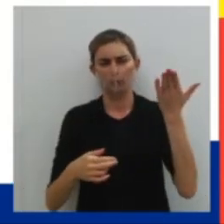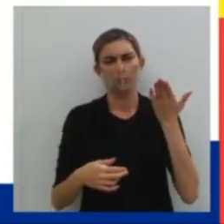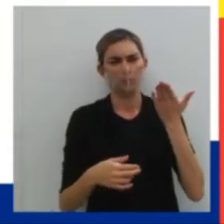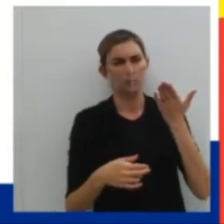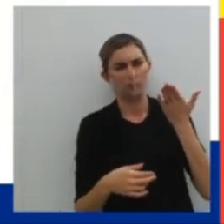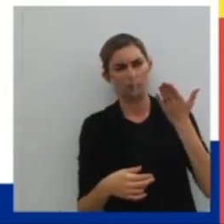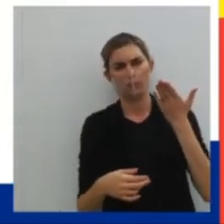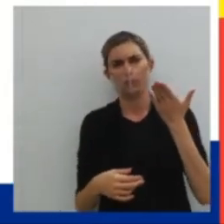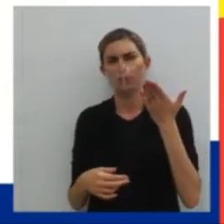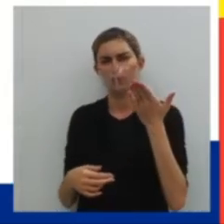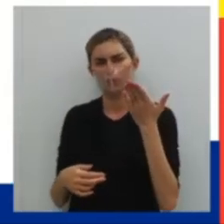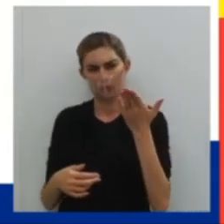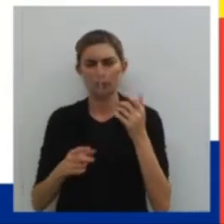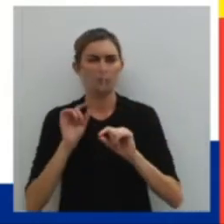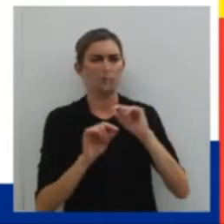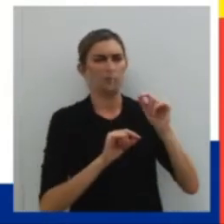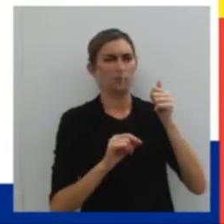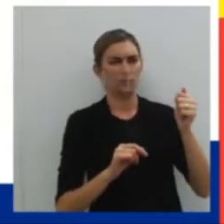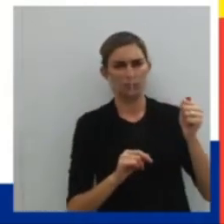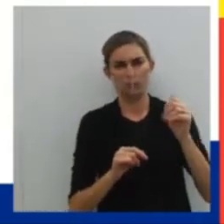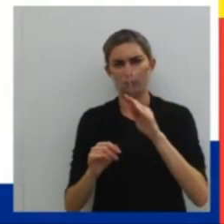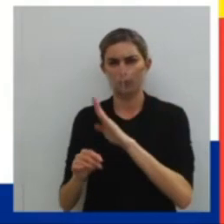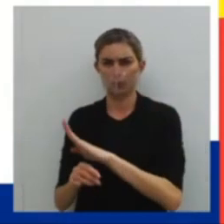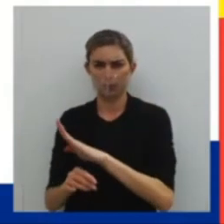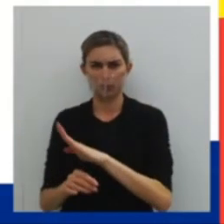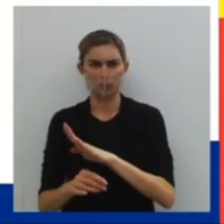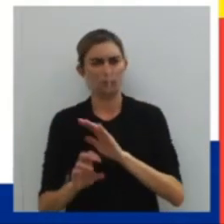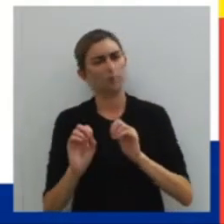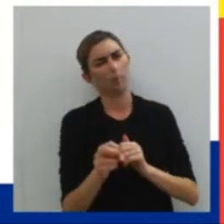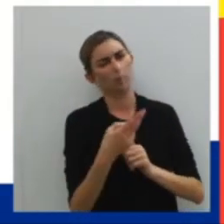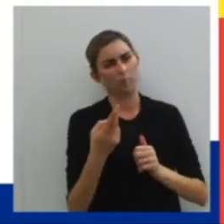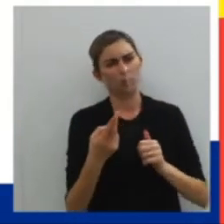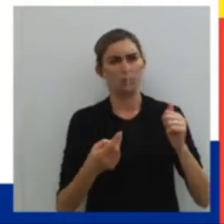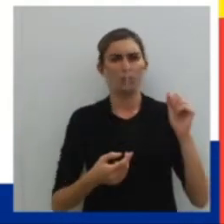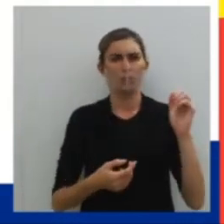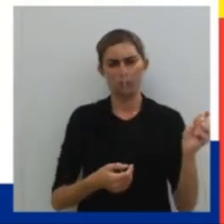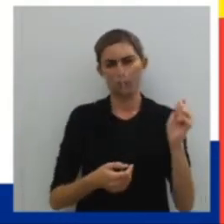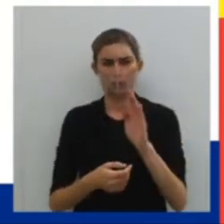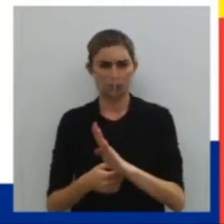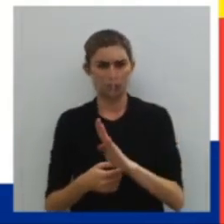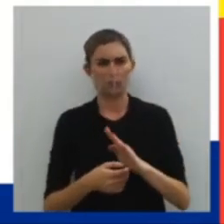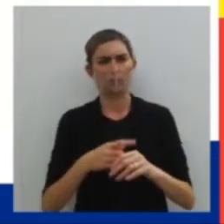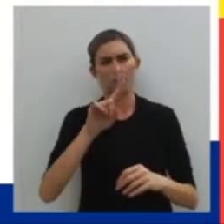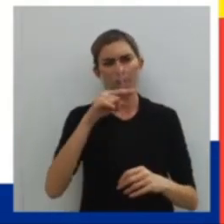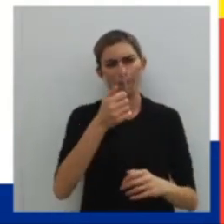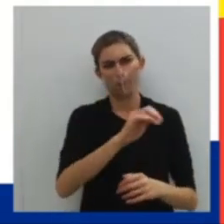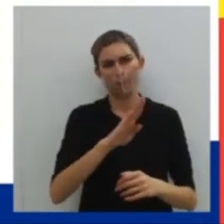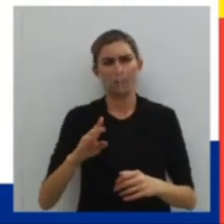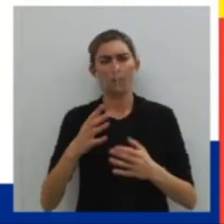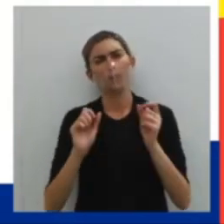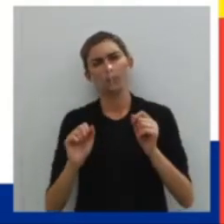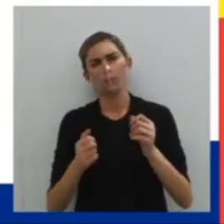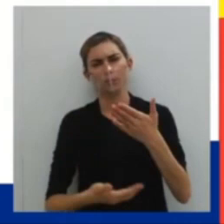maneira, relação de A, B, ou seja, relação no produto cartesiano AB, ou